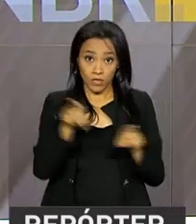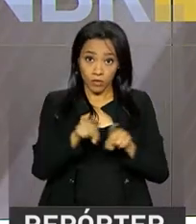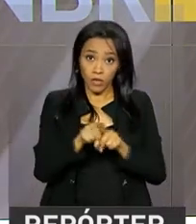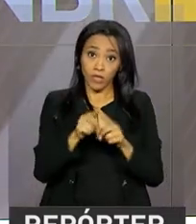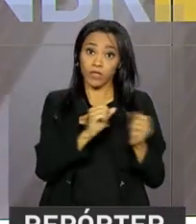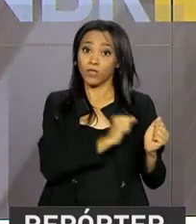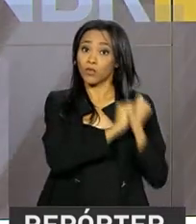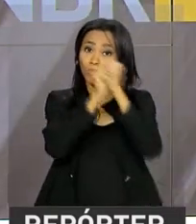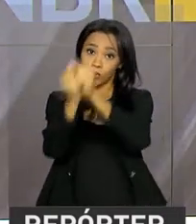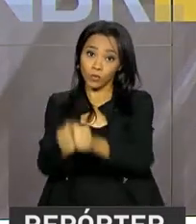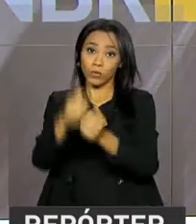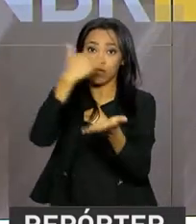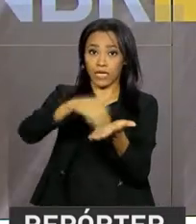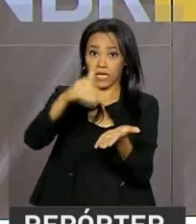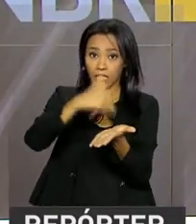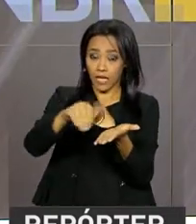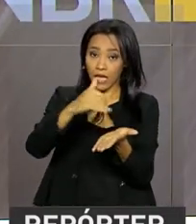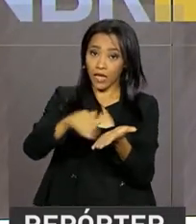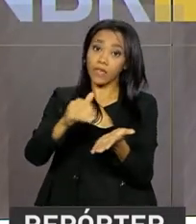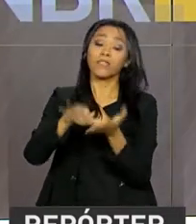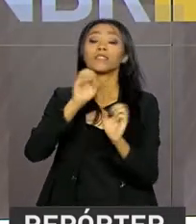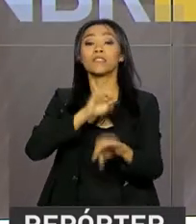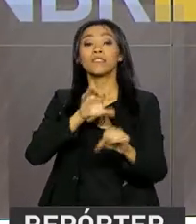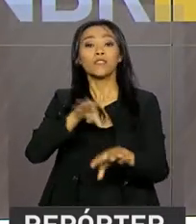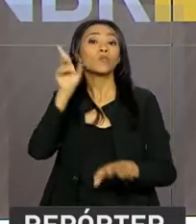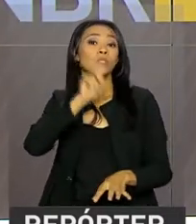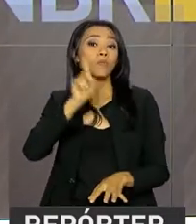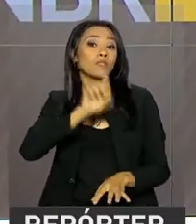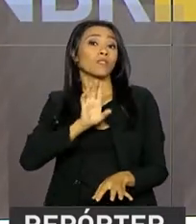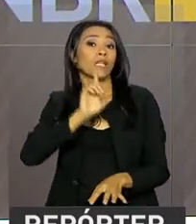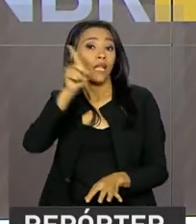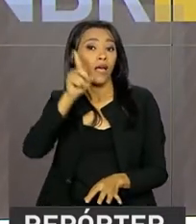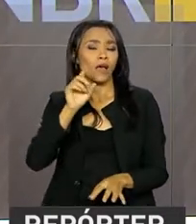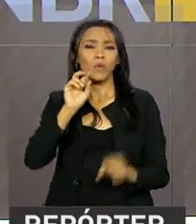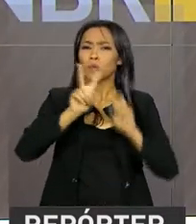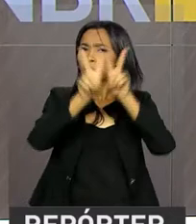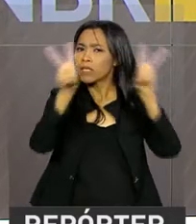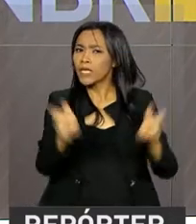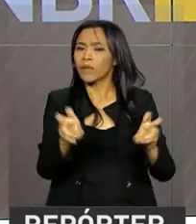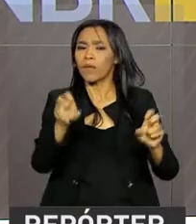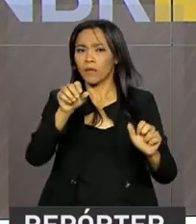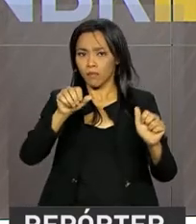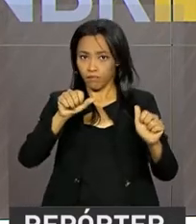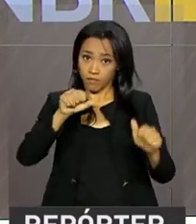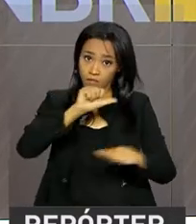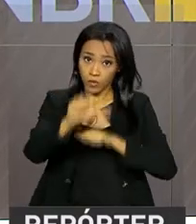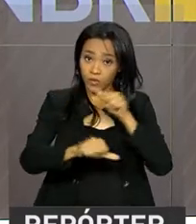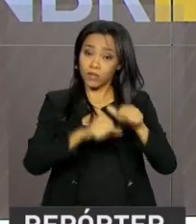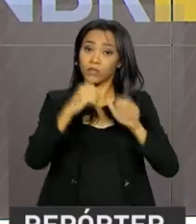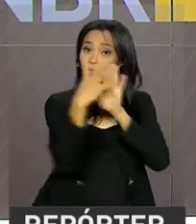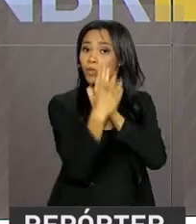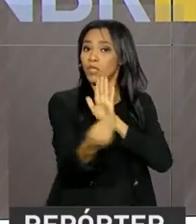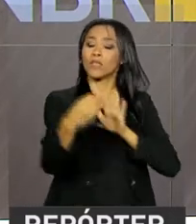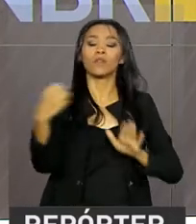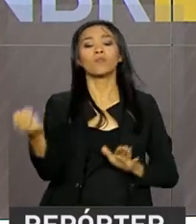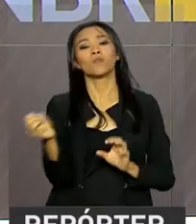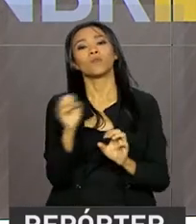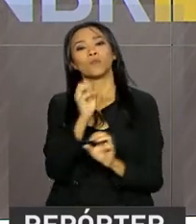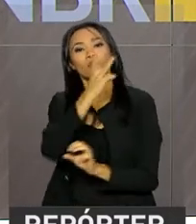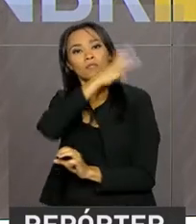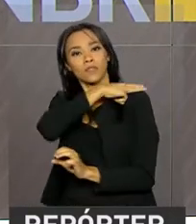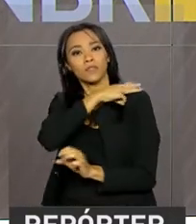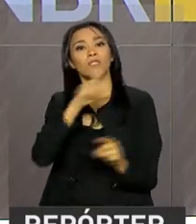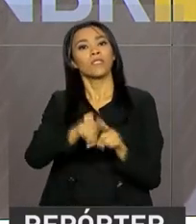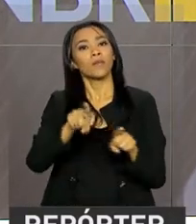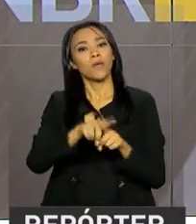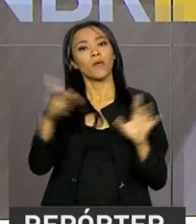secretária de educação dos estados unidos na pauta a reforma do ensino médio ea cooperação entre os dois países